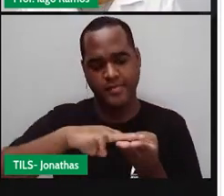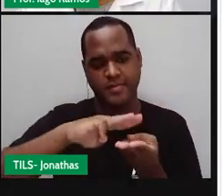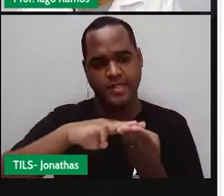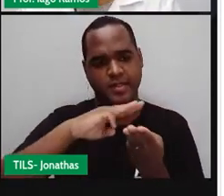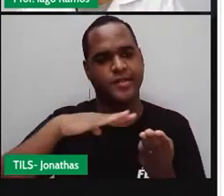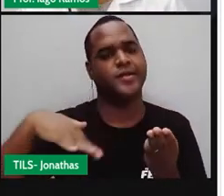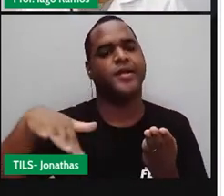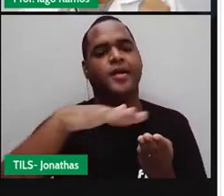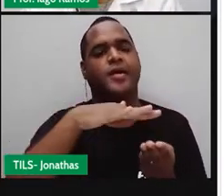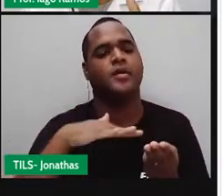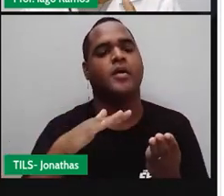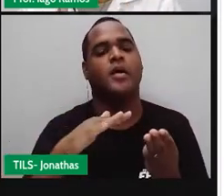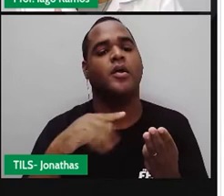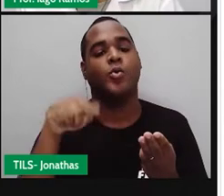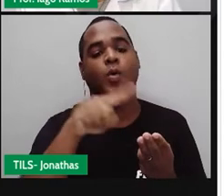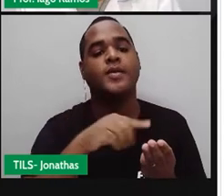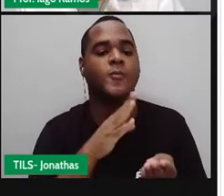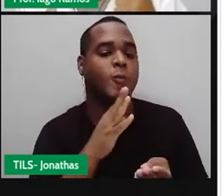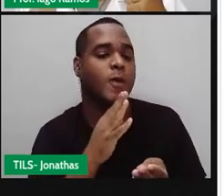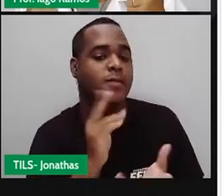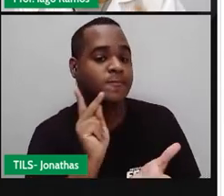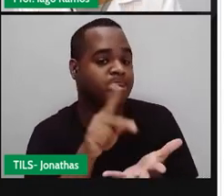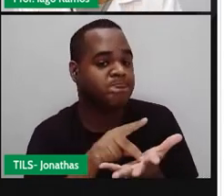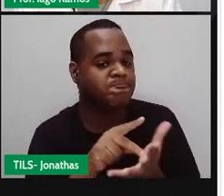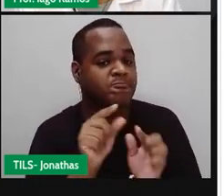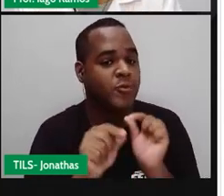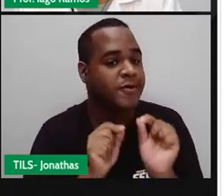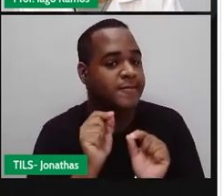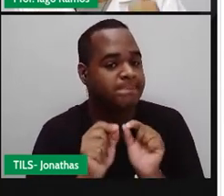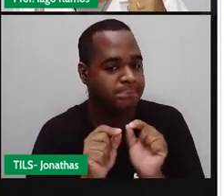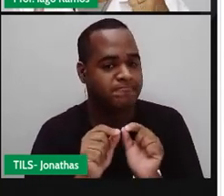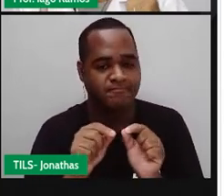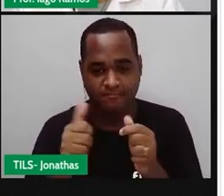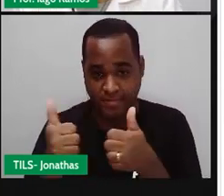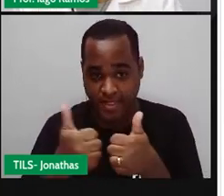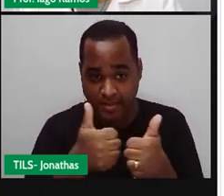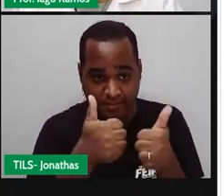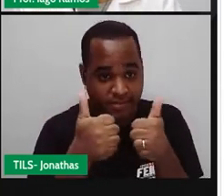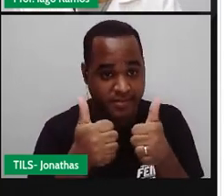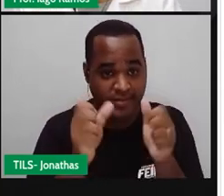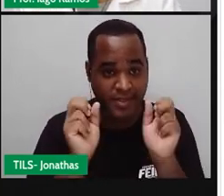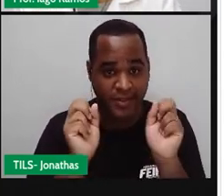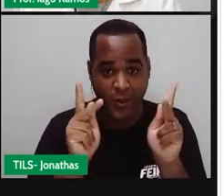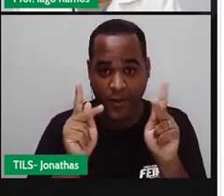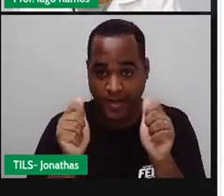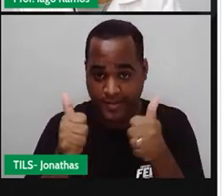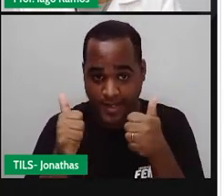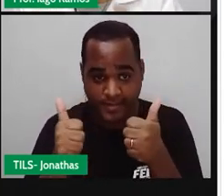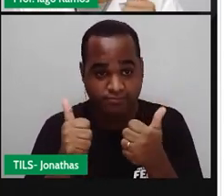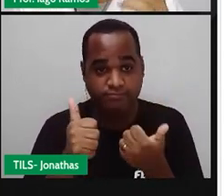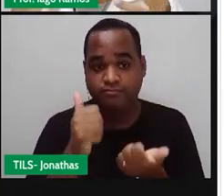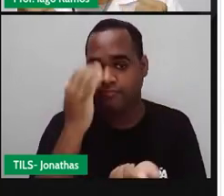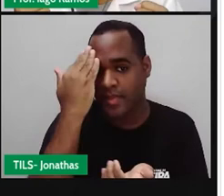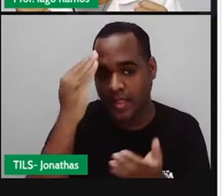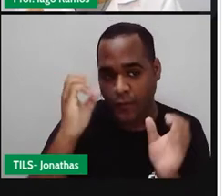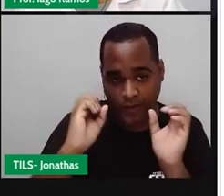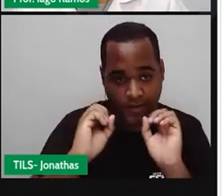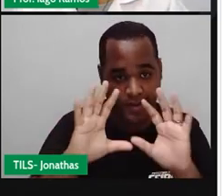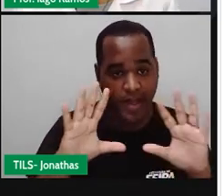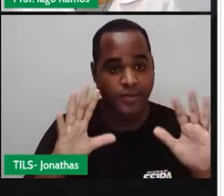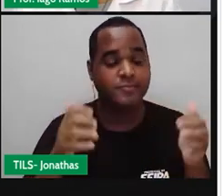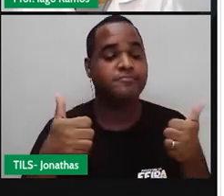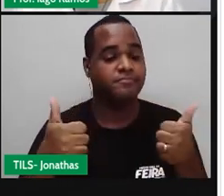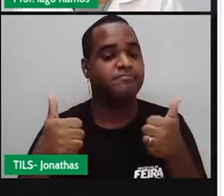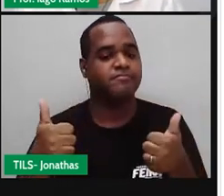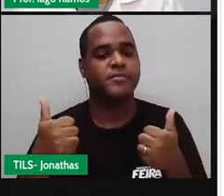funcionar no mundo real tá bom belezinha bacana Será que até aí tá tudo bem bom então